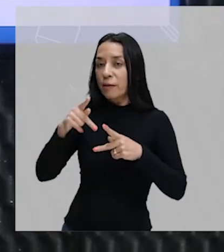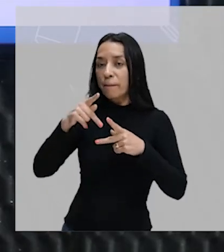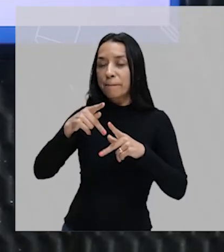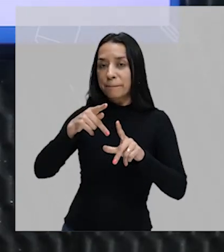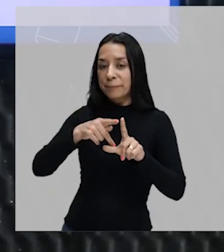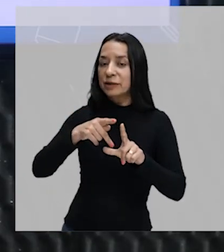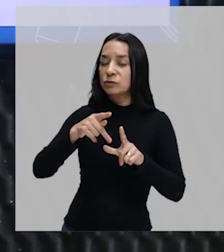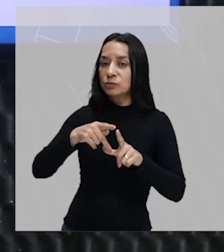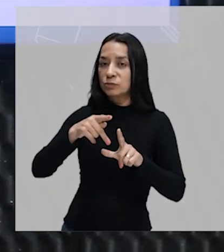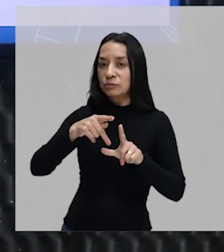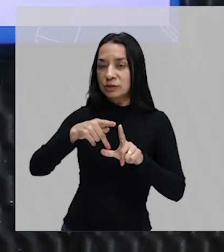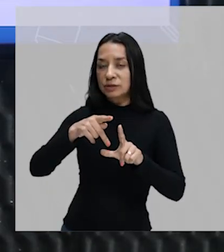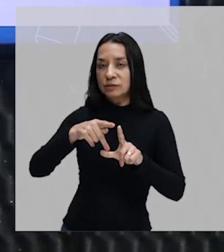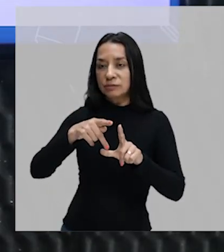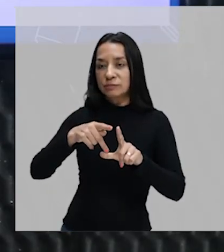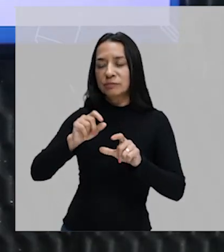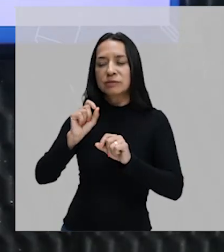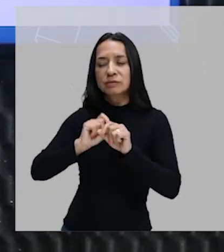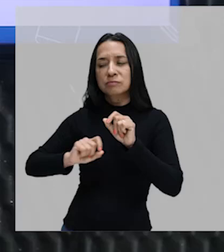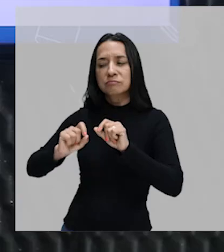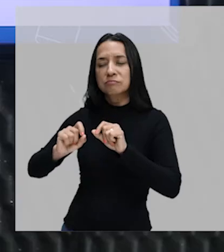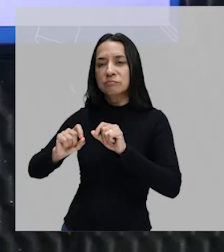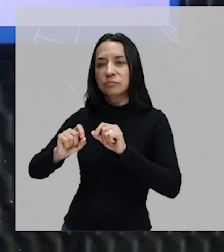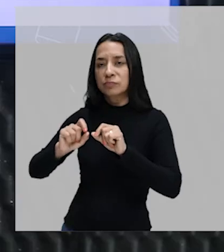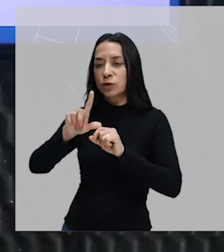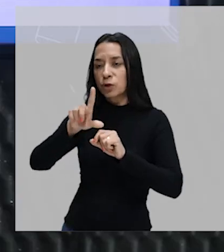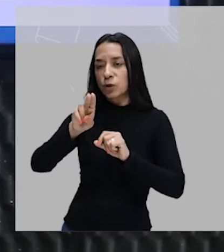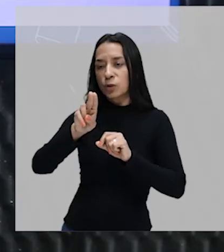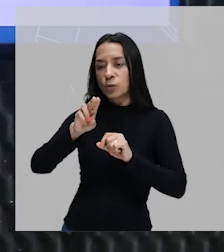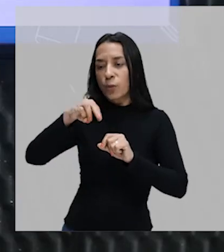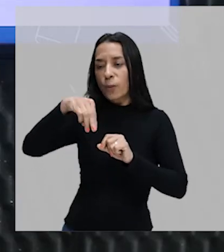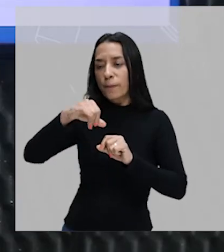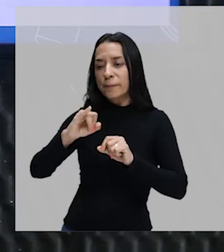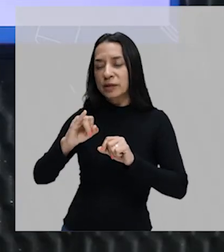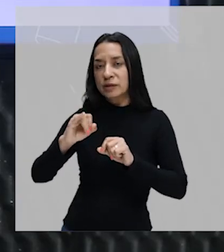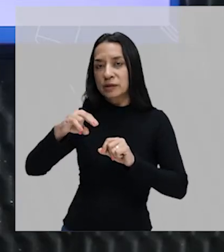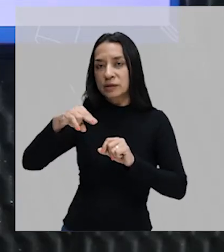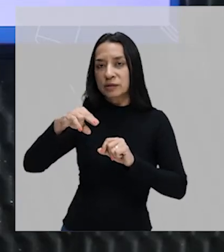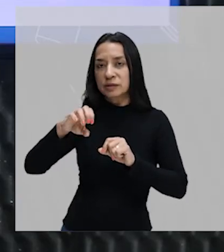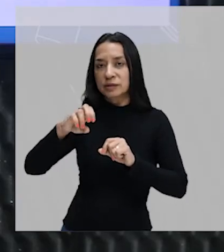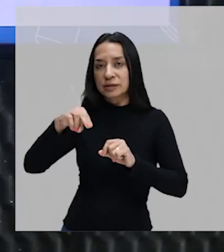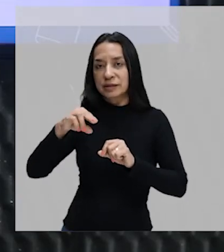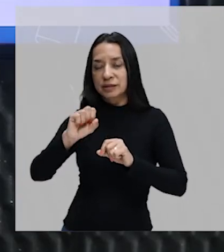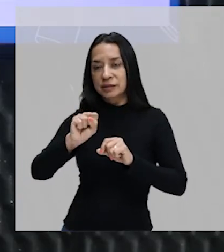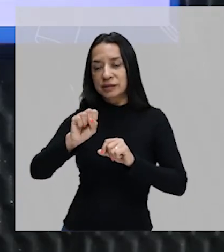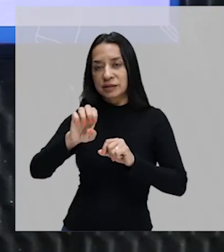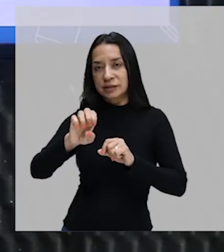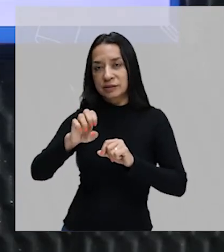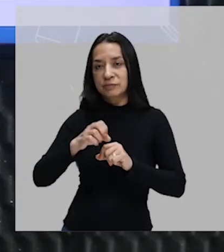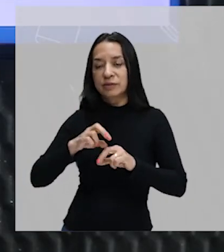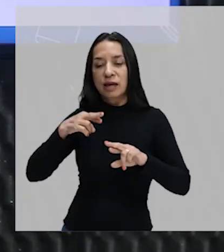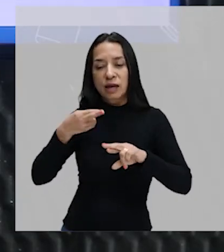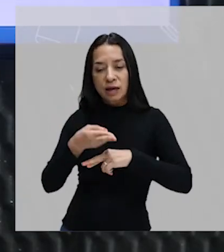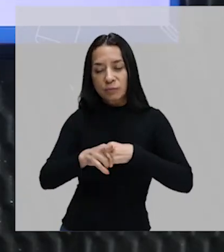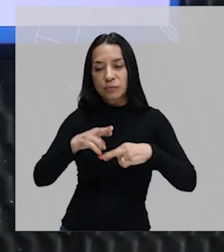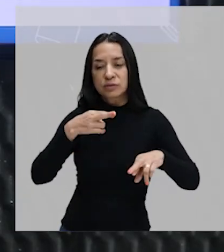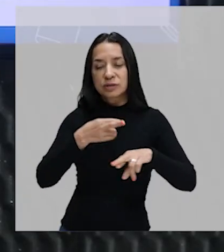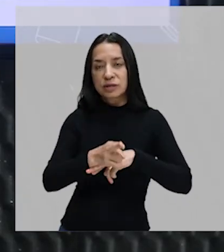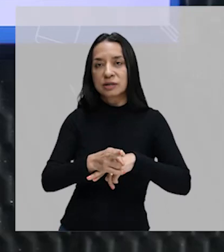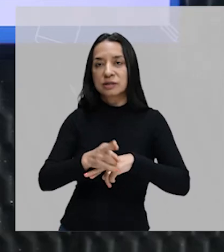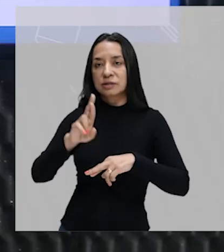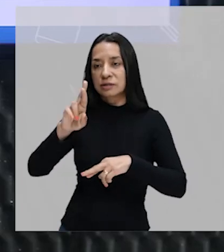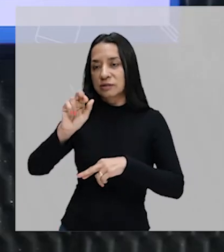Então, raposense. Não sei se tem outro para raposa, mas eu conheço só assim. Então, você precisa